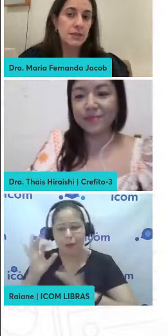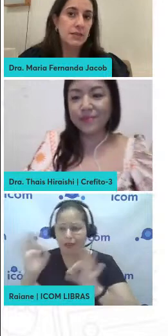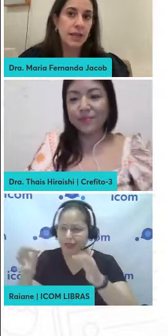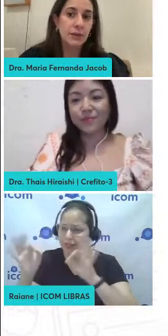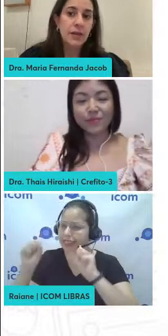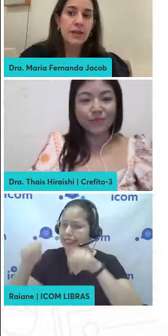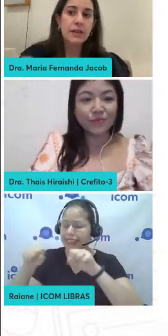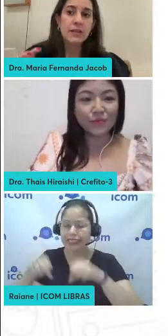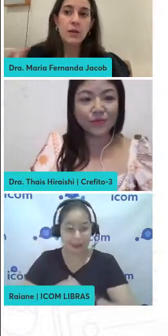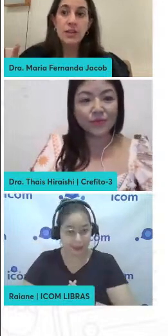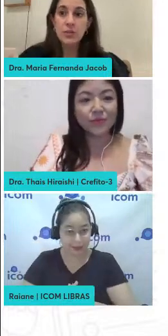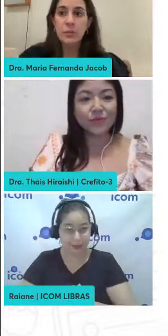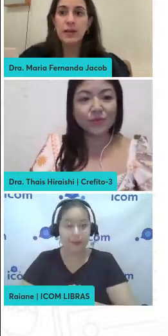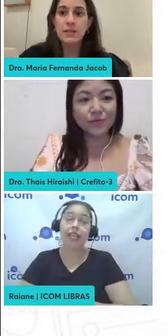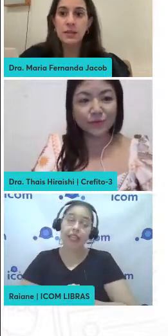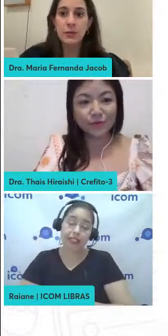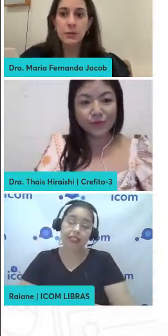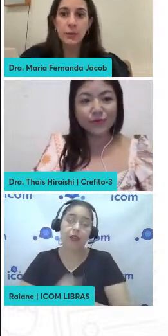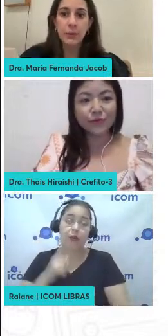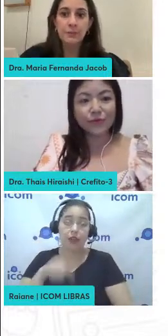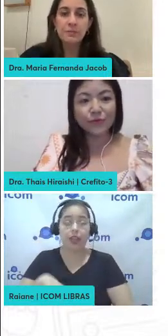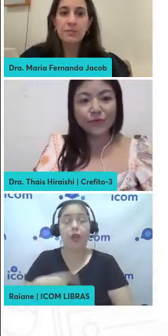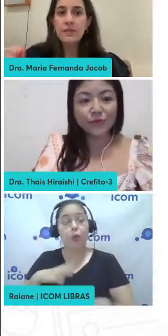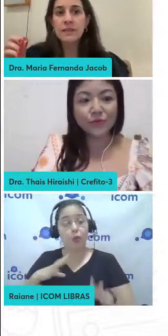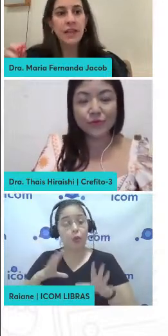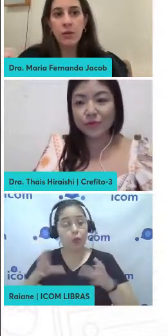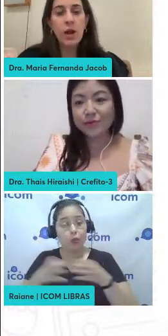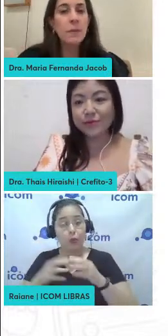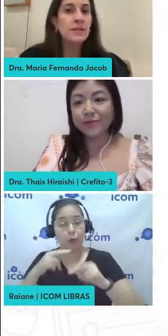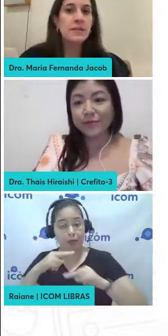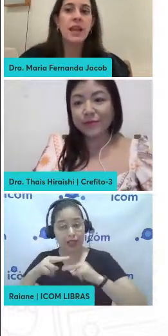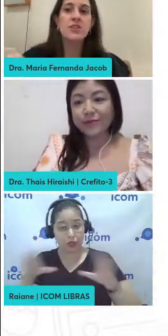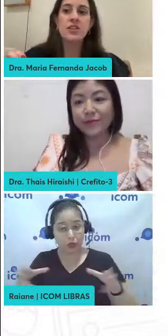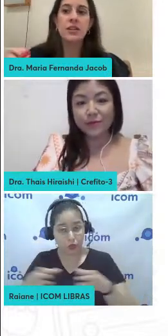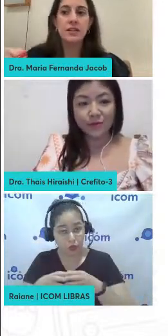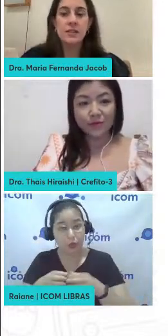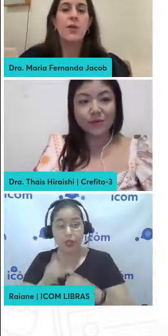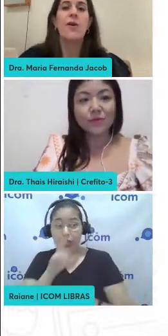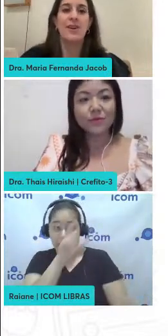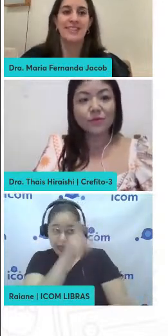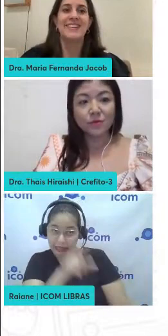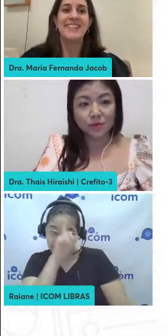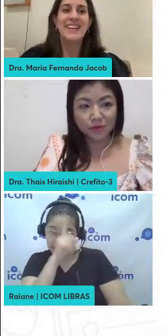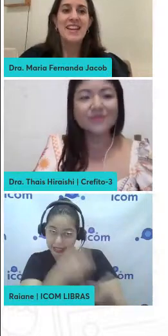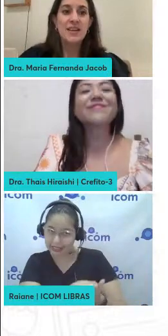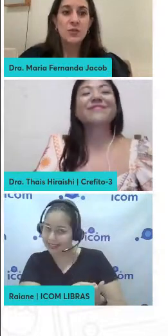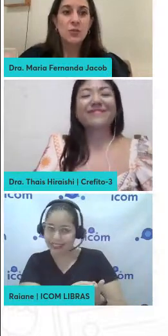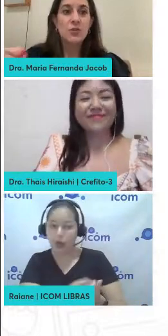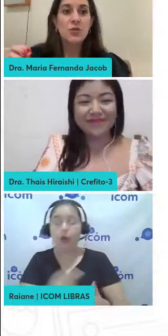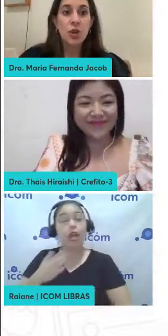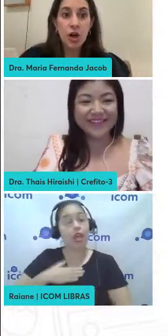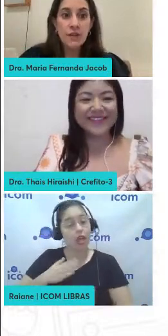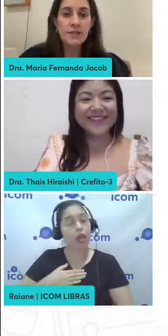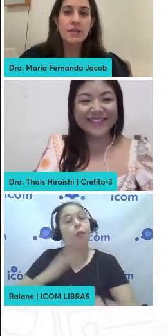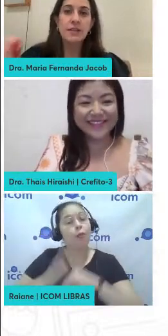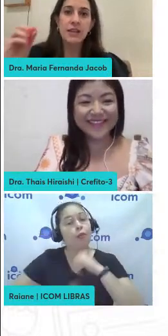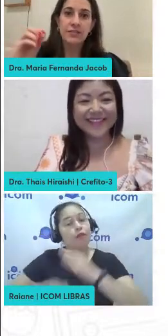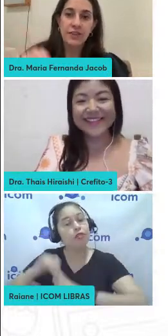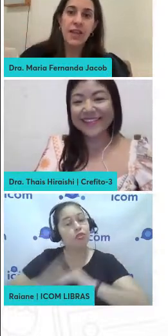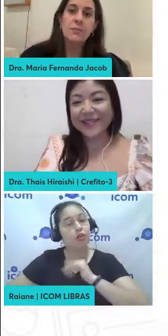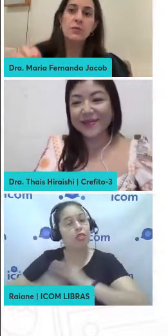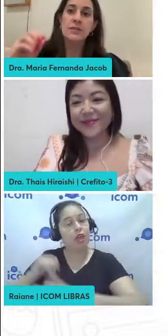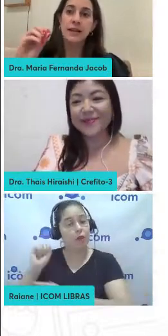eu estou trazendo. Então, eu acho que o Pilates em grupo não é o paciente que escolhe, somos nós